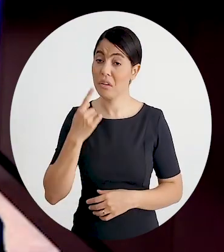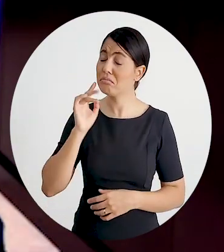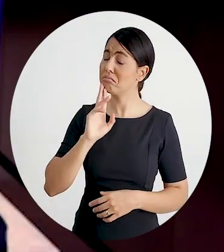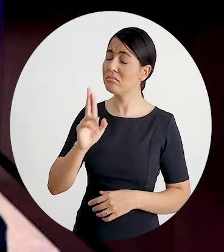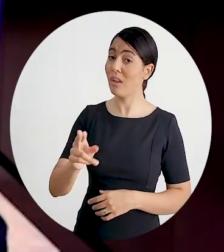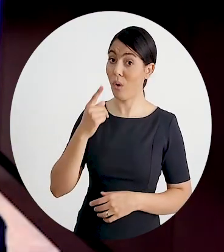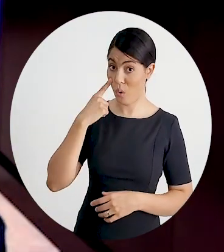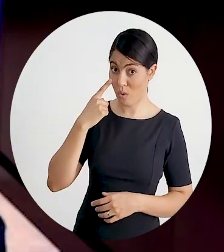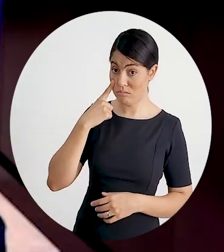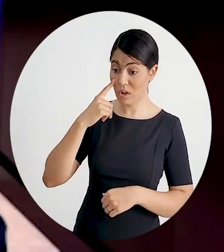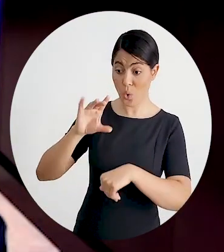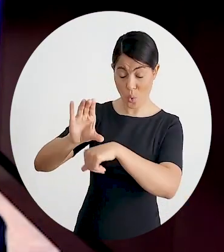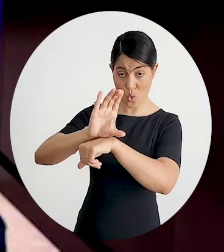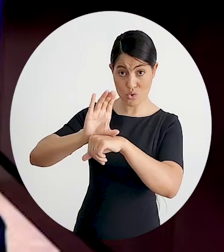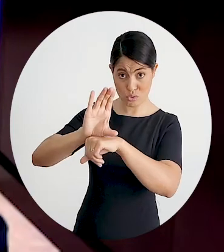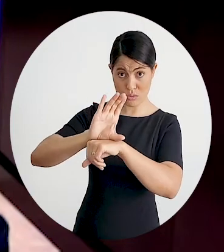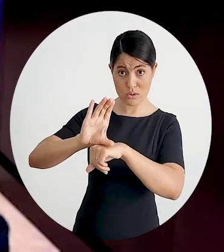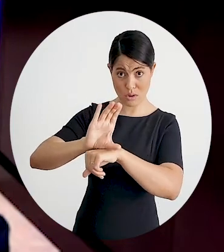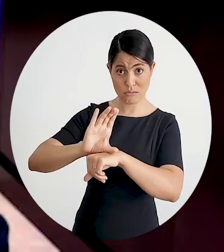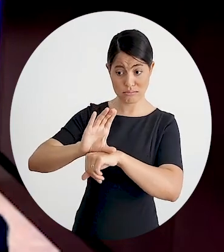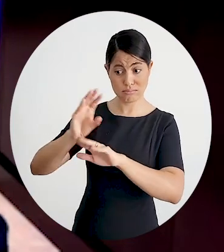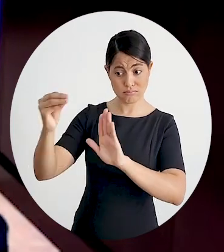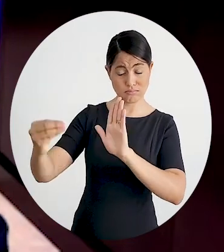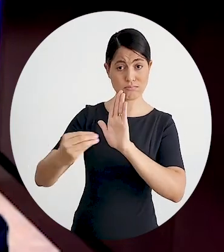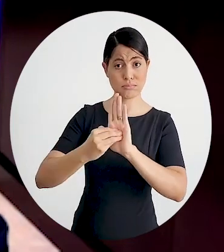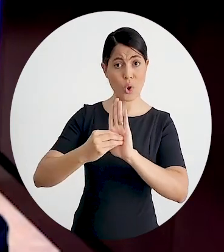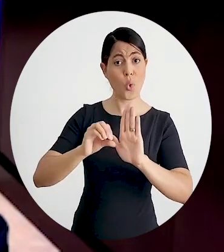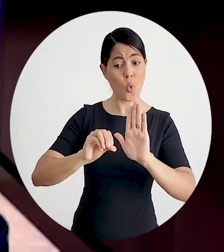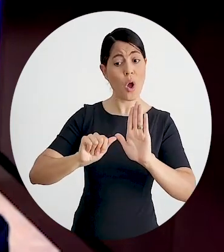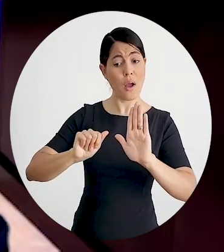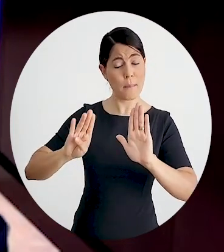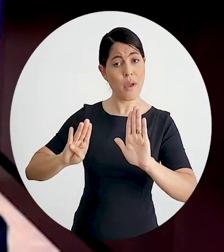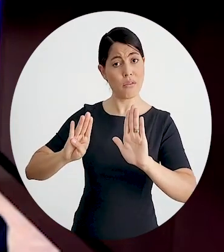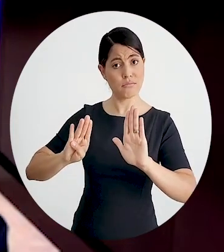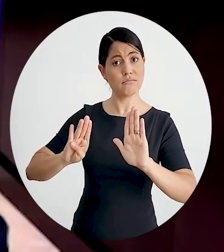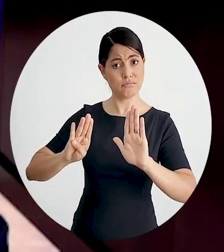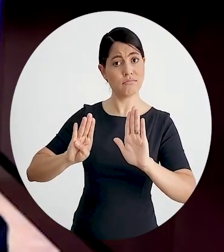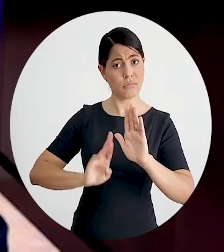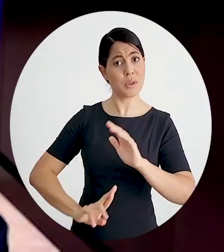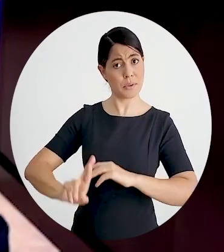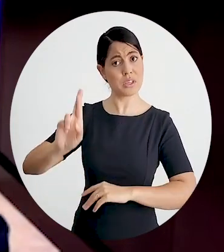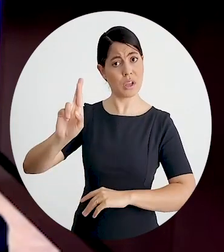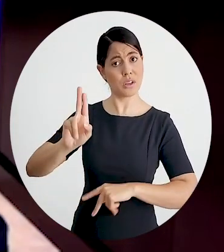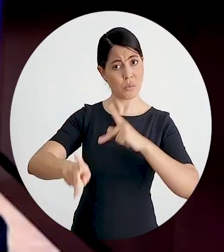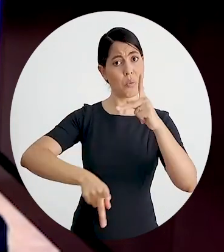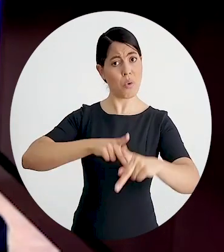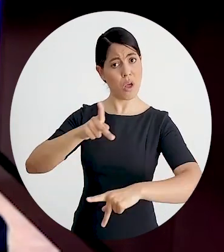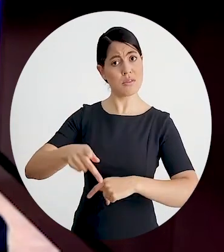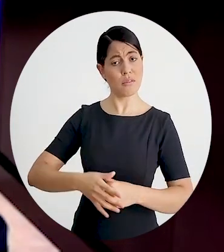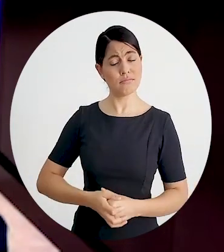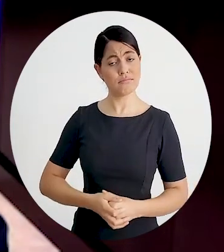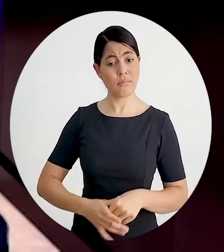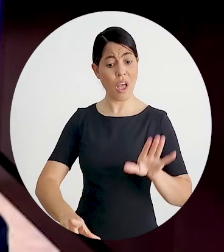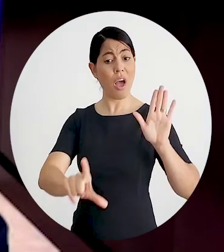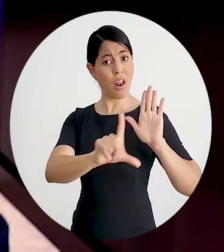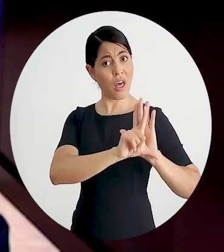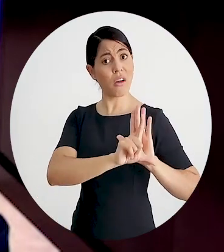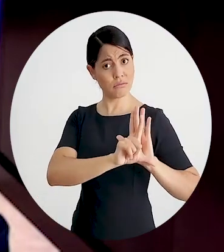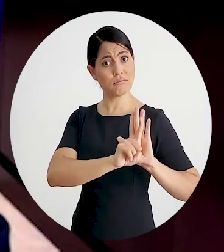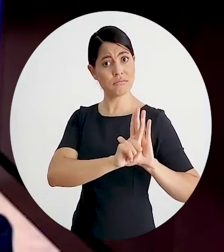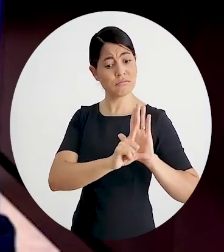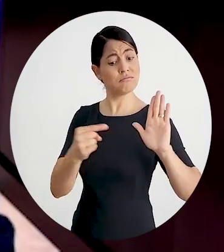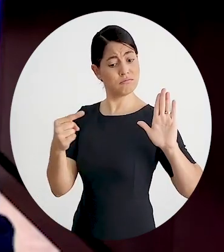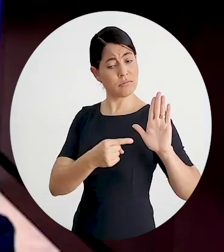diz é a Constituição. A Constituição da República que outorga à OAB essa condição. Quem diz